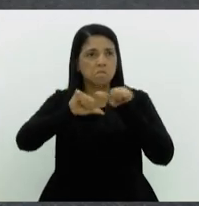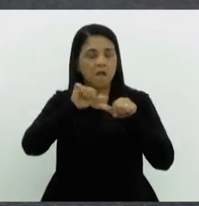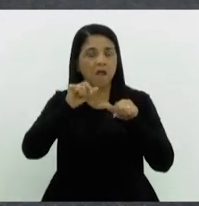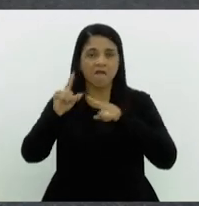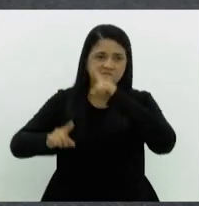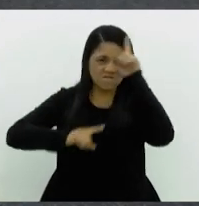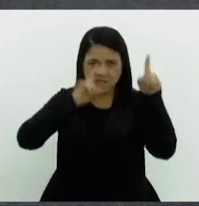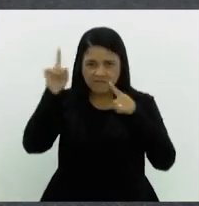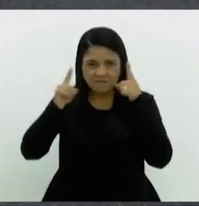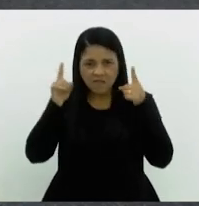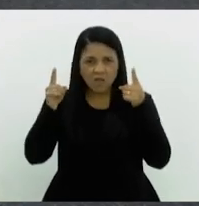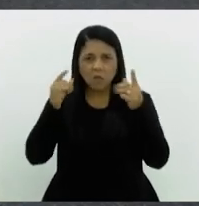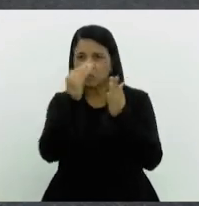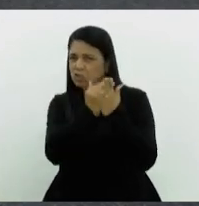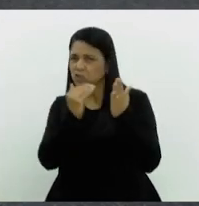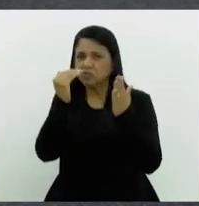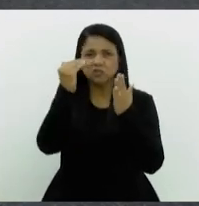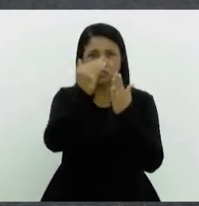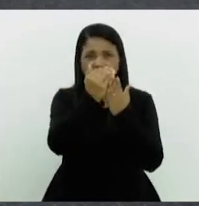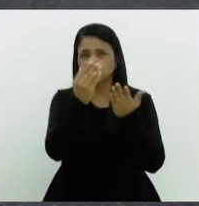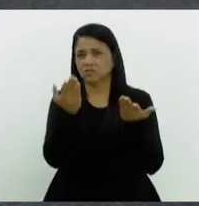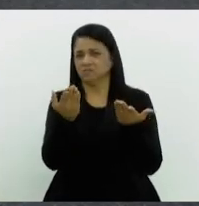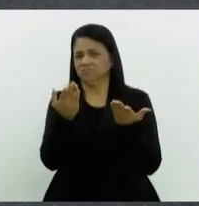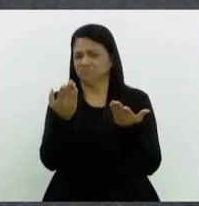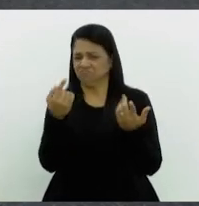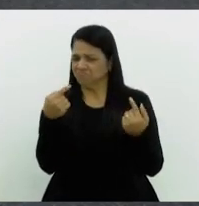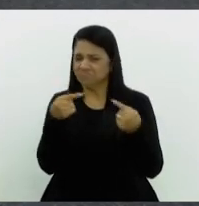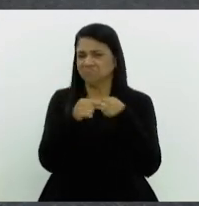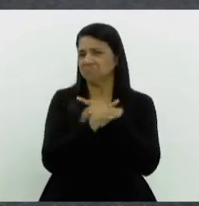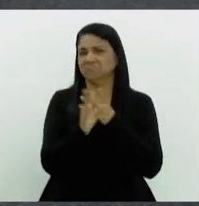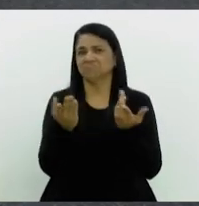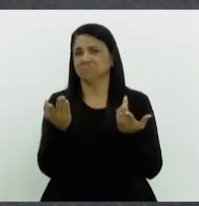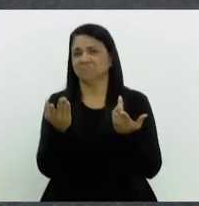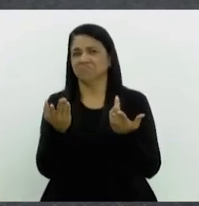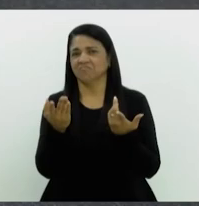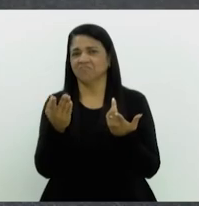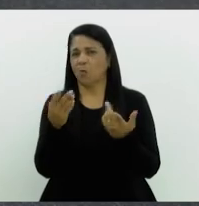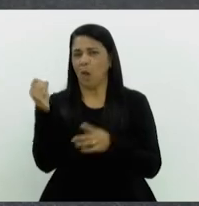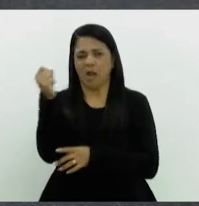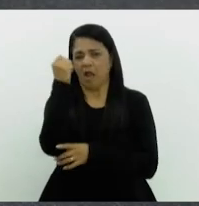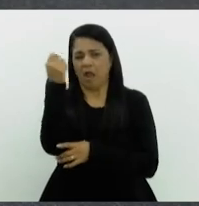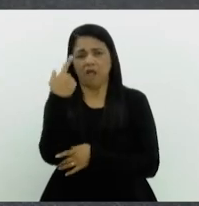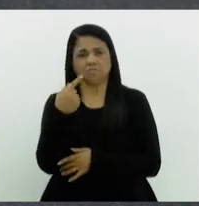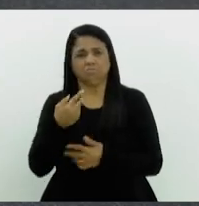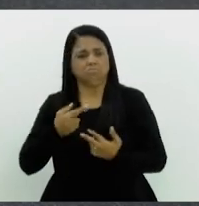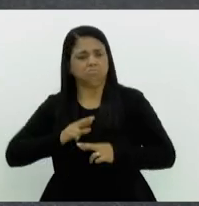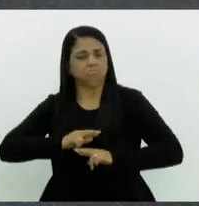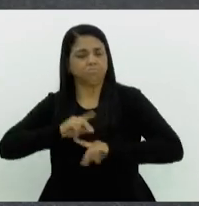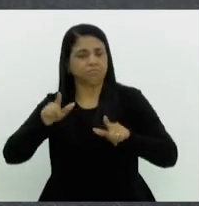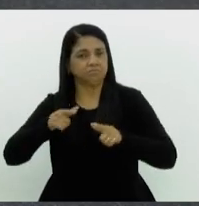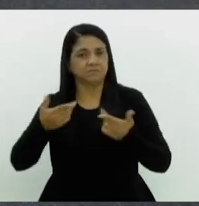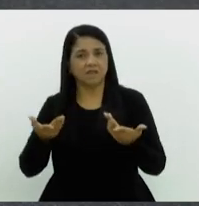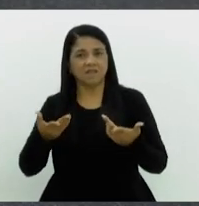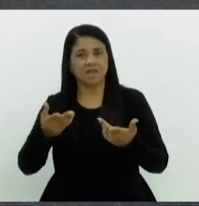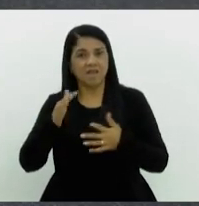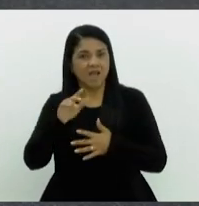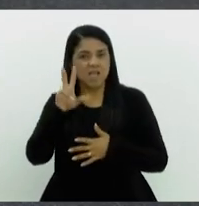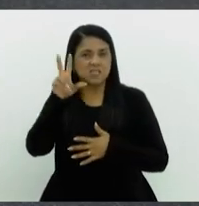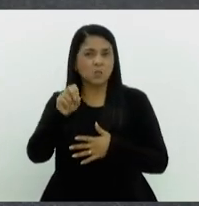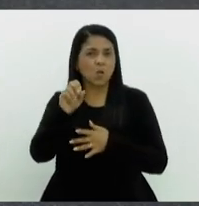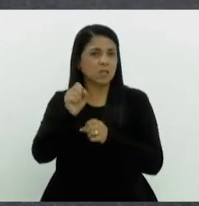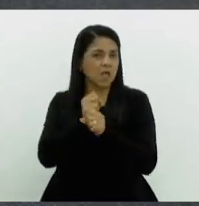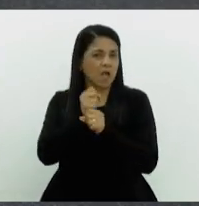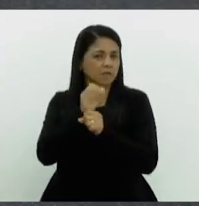é um exagero, que não é bem assim, que não é tão grave. Se for grave, vai ser para daqui a 50 anos. Como daqui